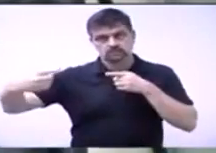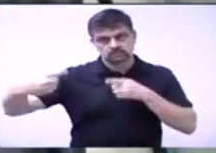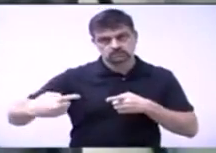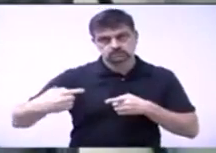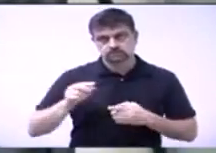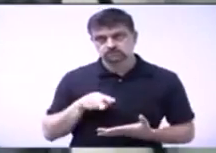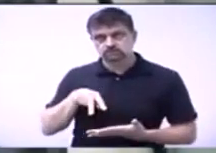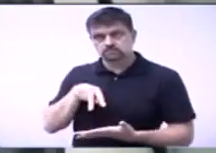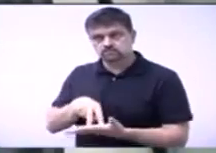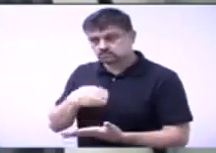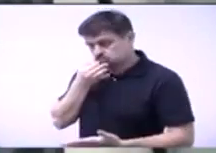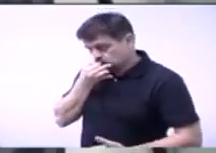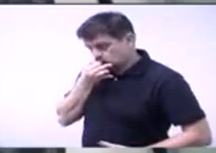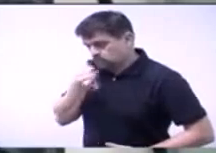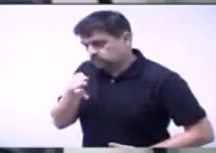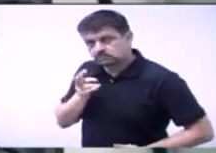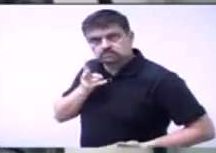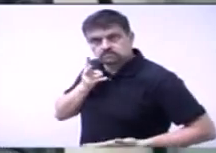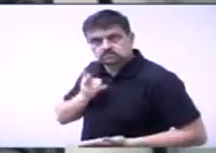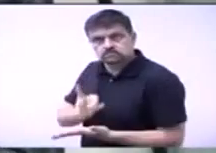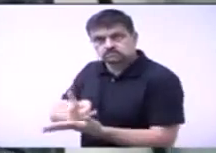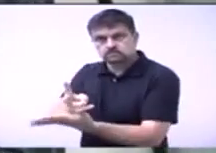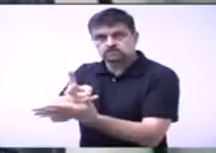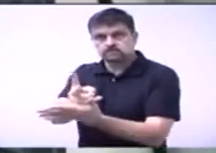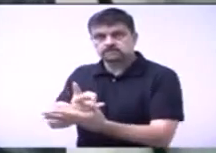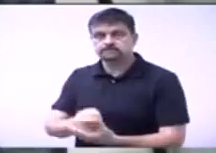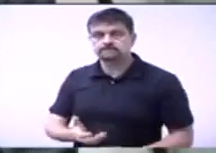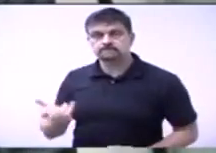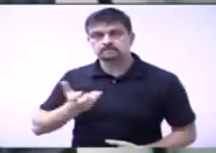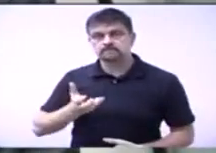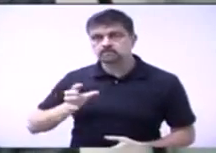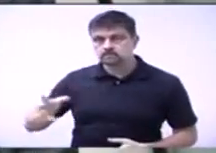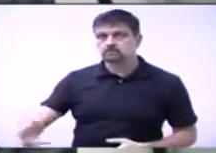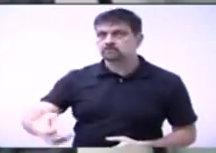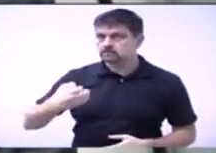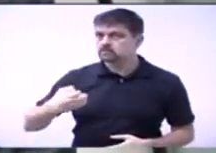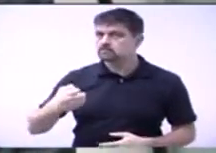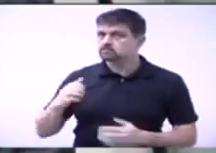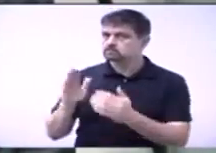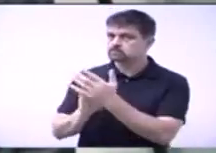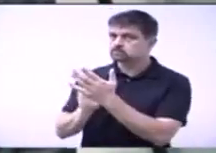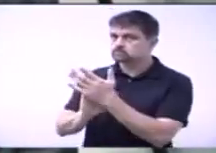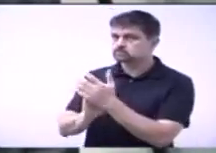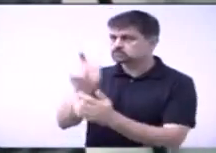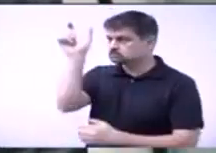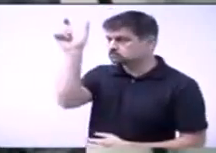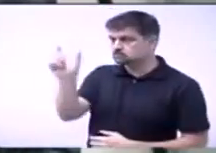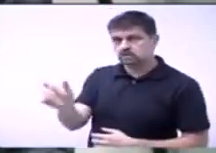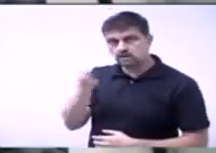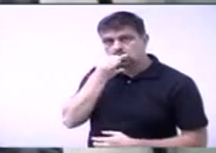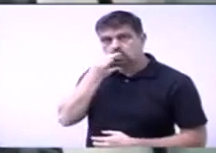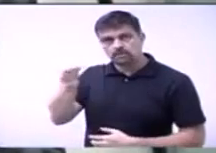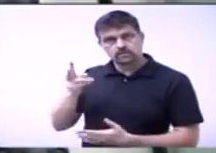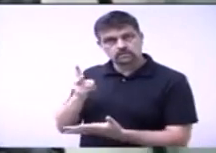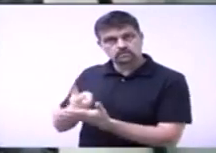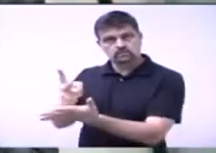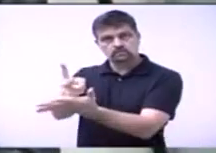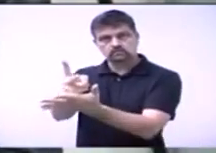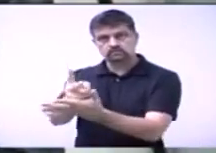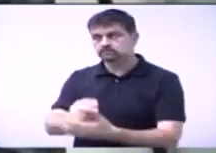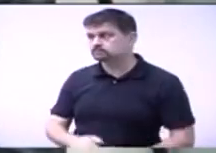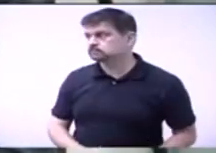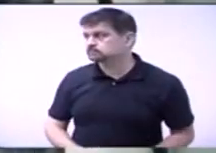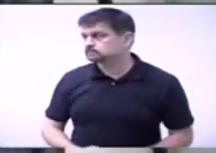nossos posicionamentos. Assim como eu parabenizo o companheiro Tiguila por estar defendendo o posicionamento dele, enfim, entre